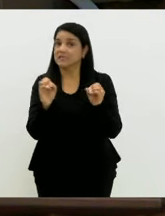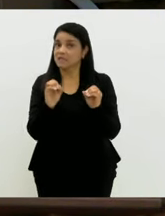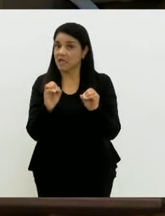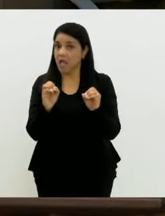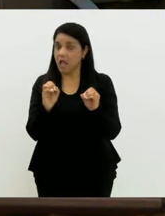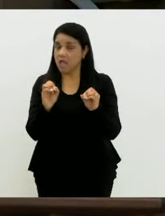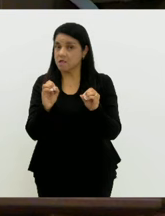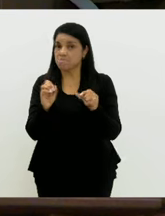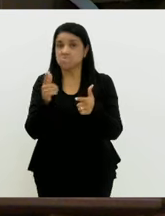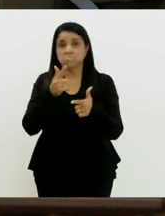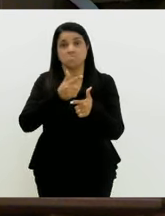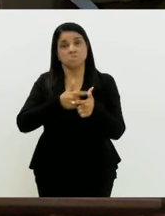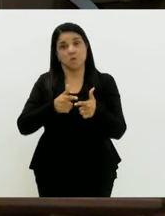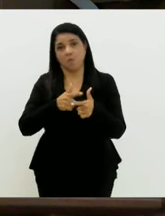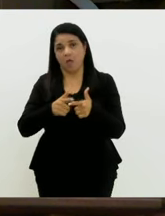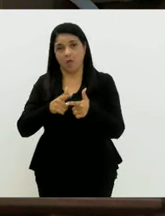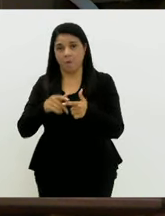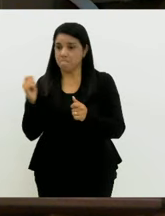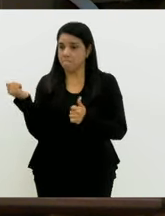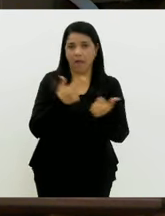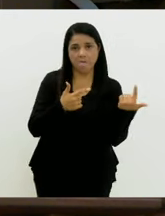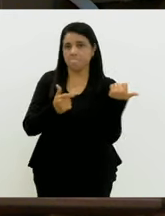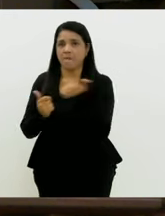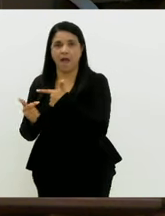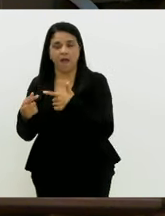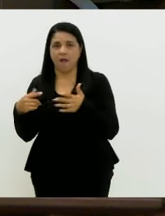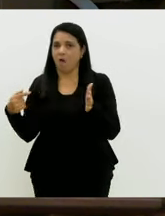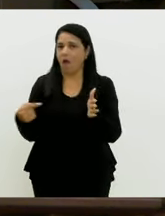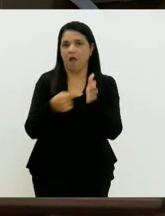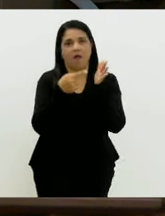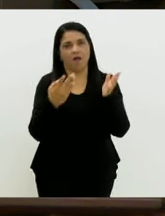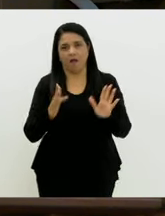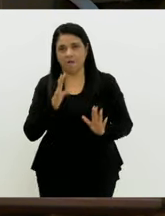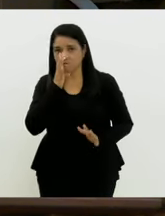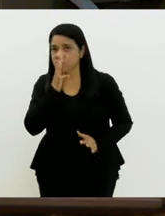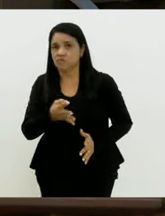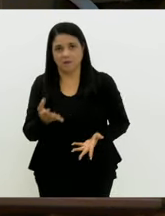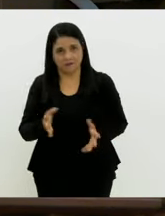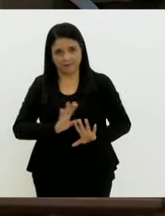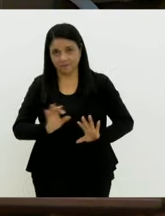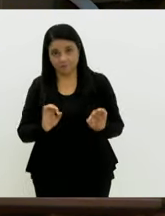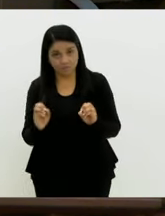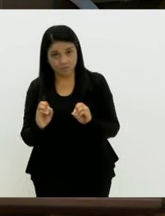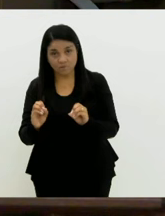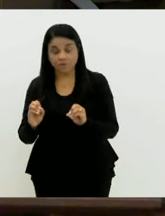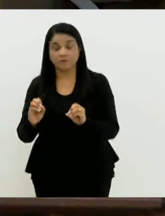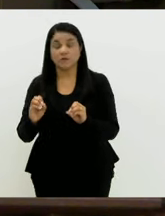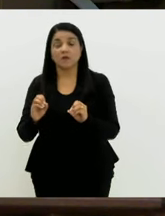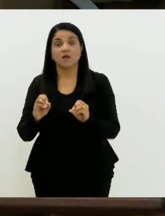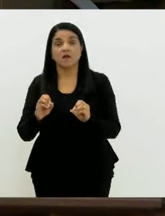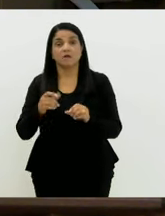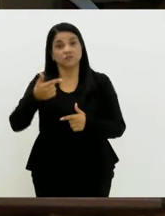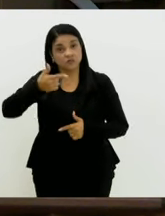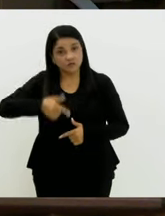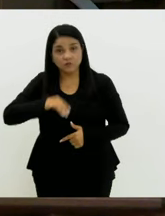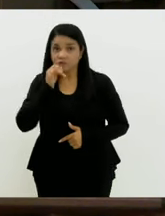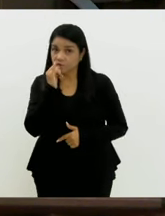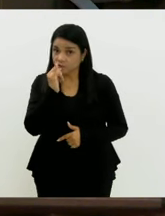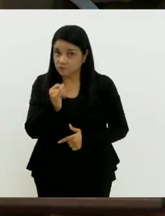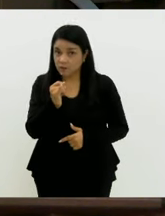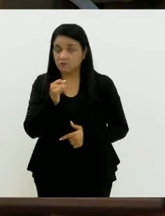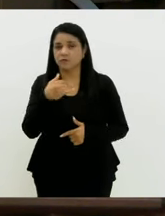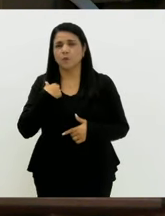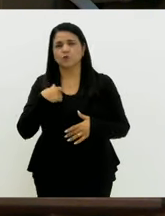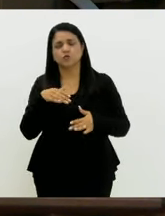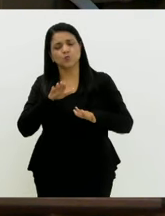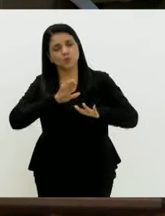nenhum poder achar que é maior do que o outro. A prova disso, repito, no caso tão sensível, nós tivemos o cuidado de